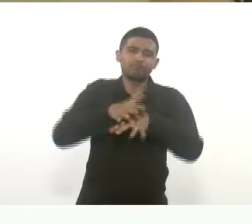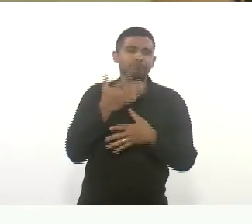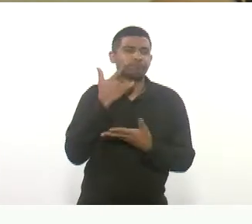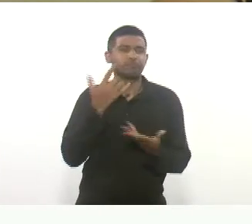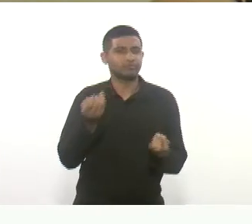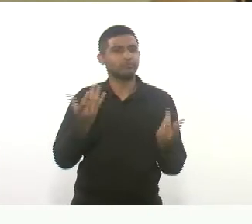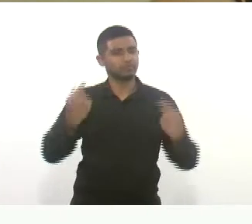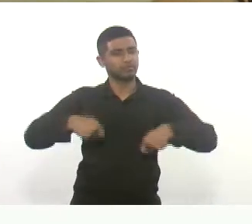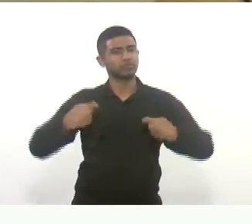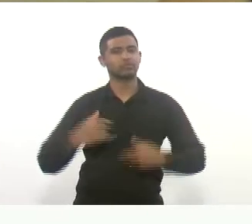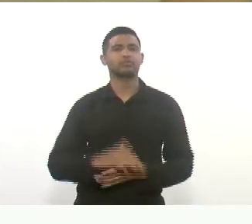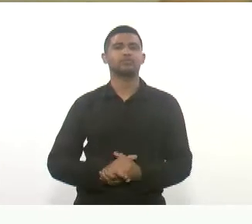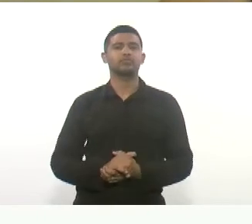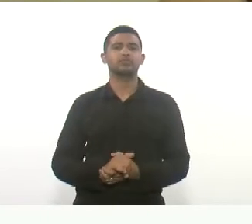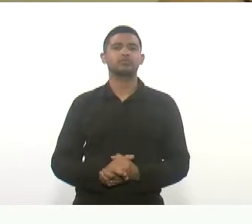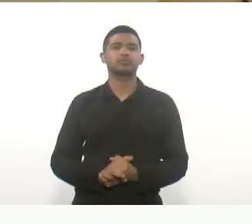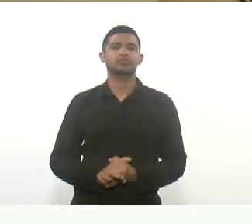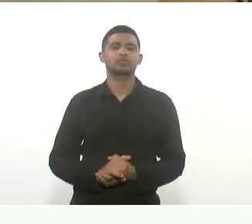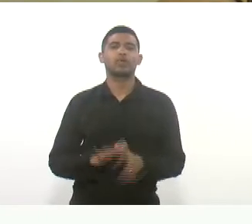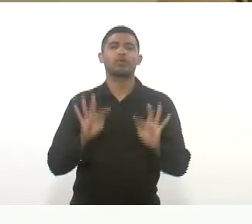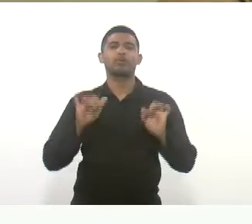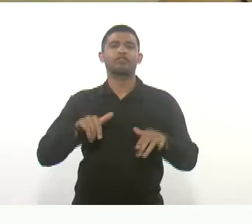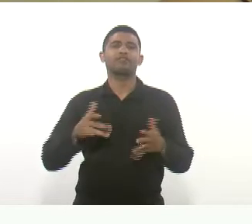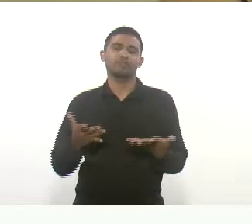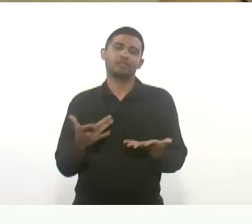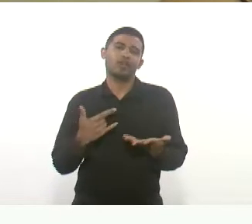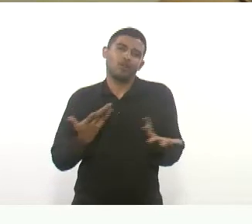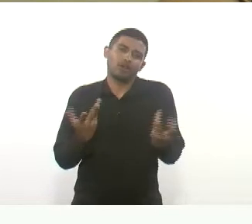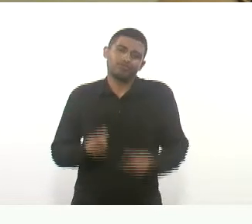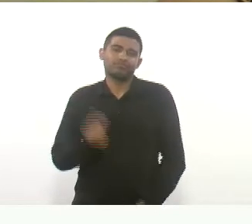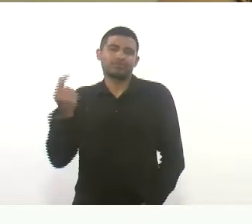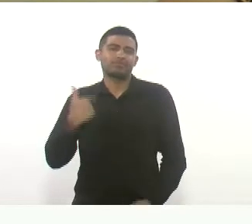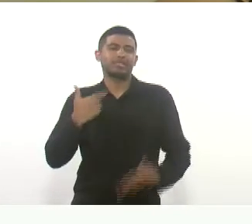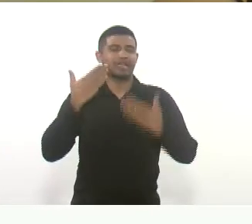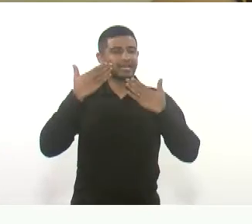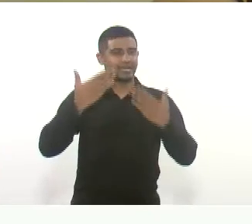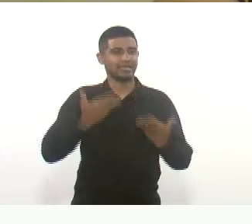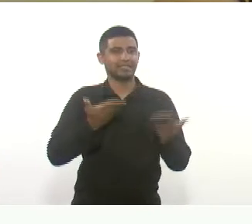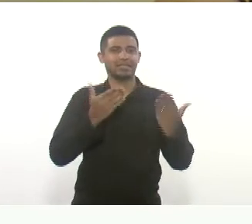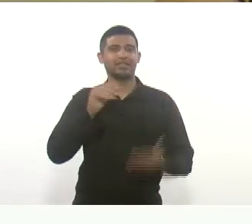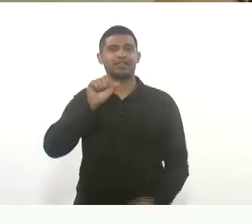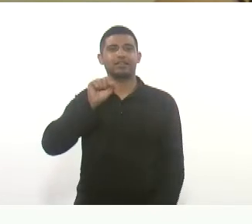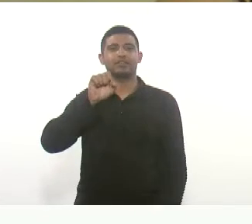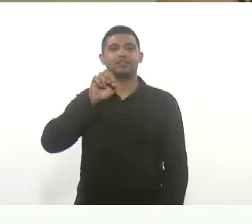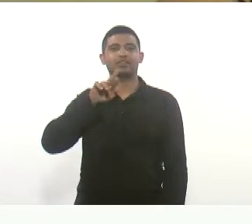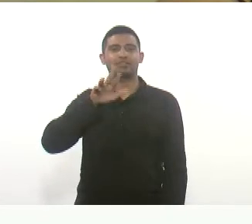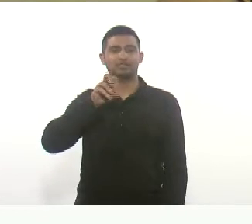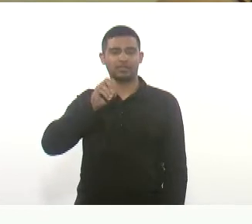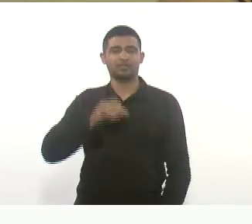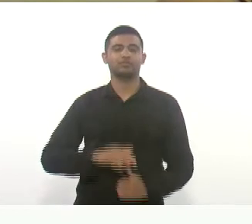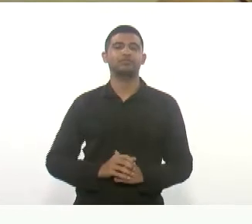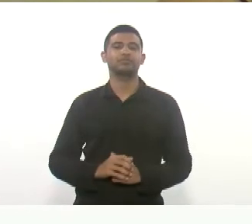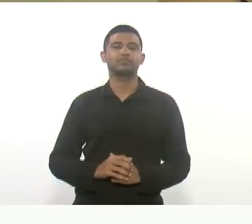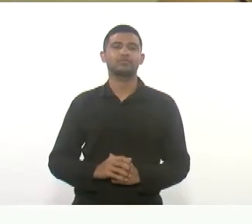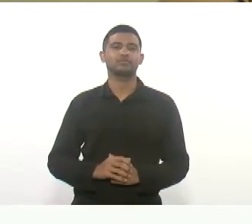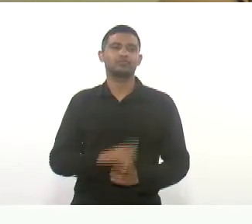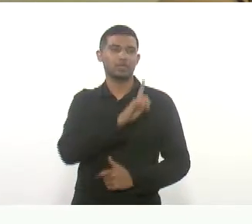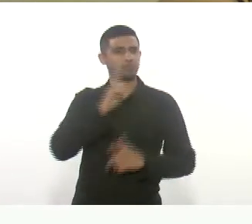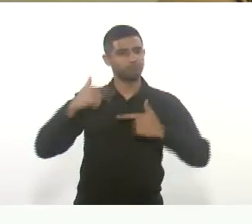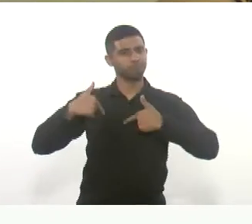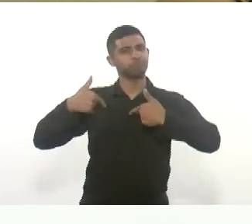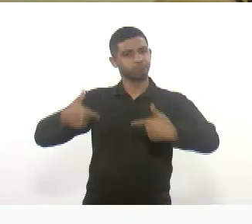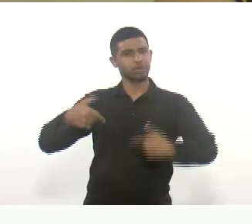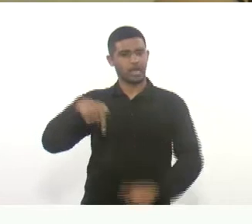muito importantes, né? E, por fim, eu vou ter que me ausentar agora, mas queria agradecer ao Sérgio, primeiro, pela a